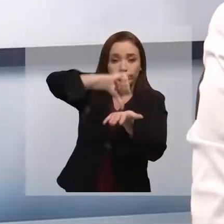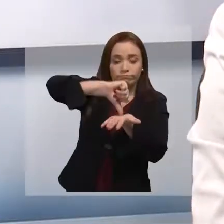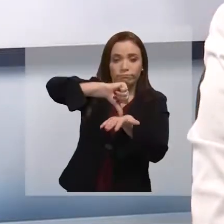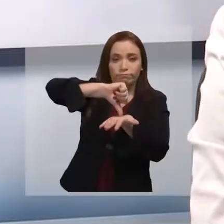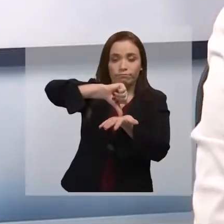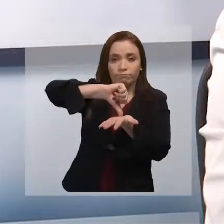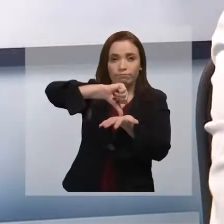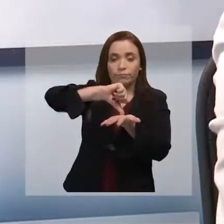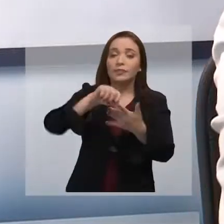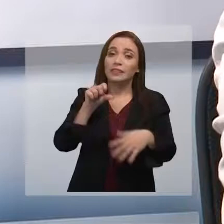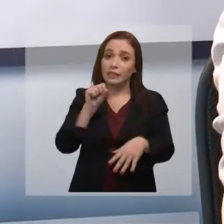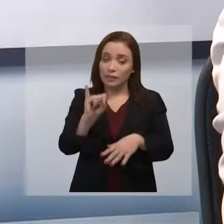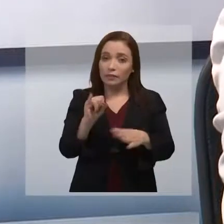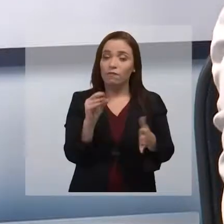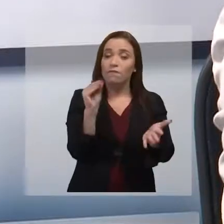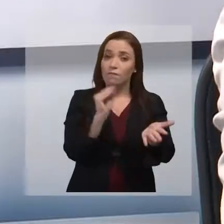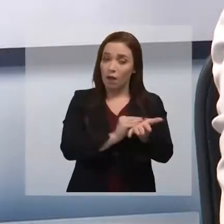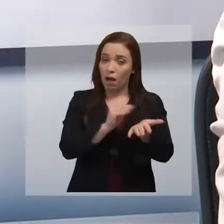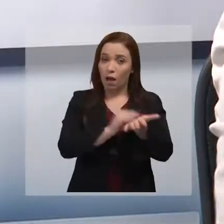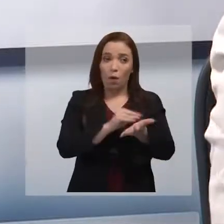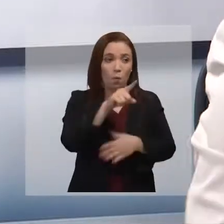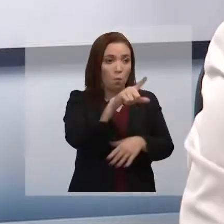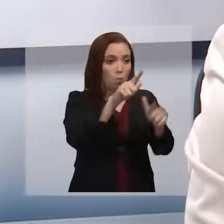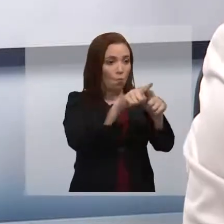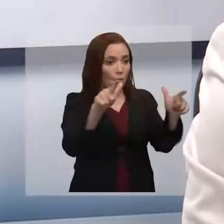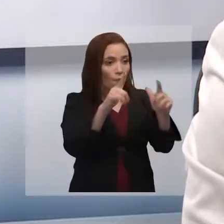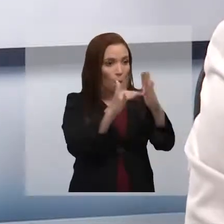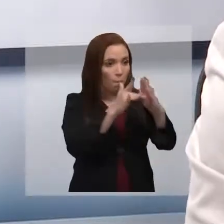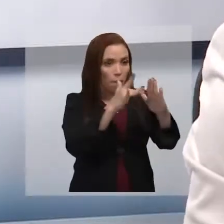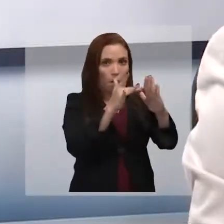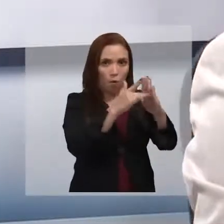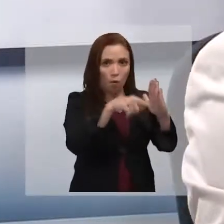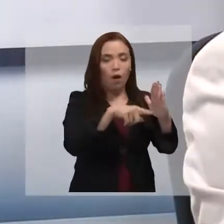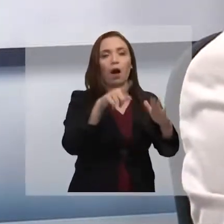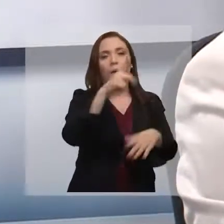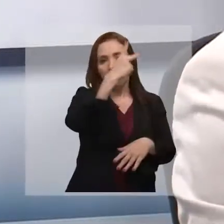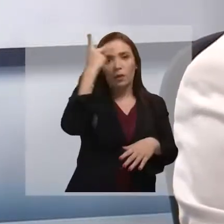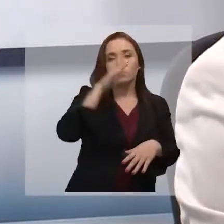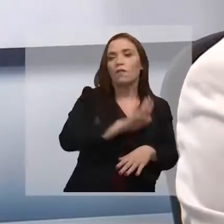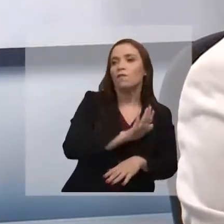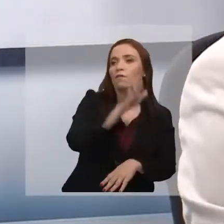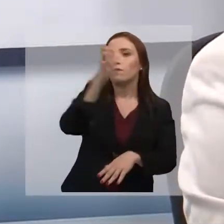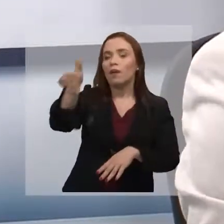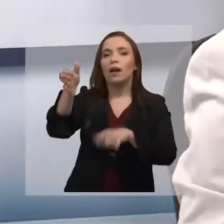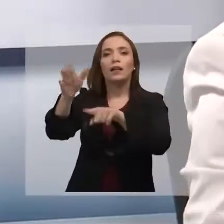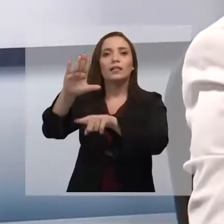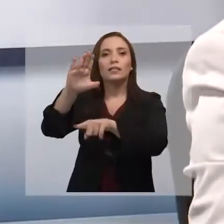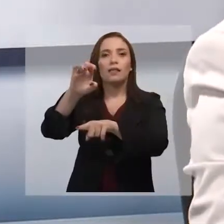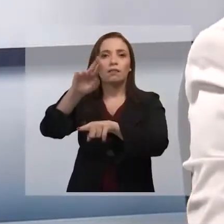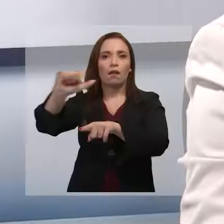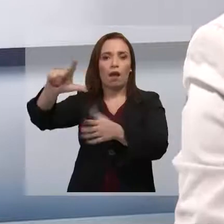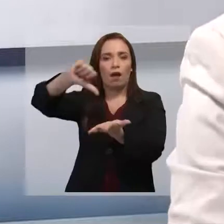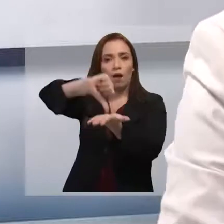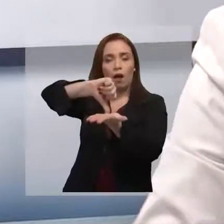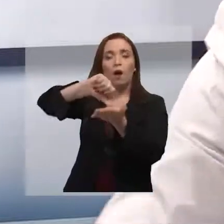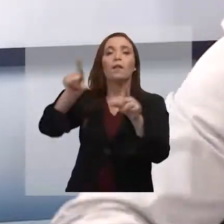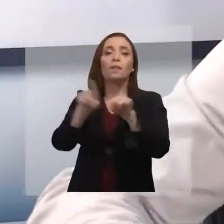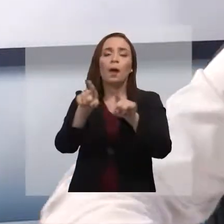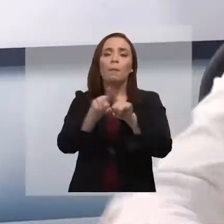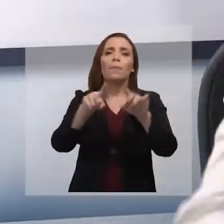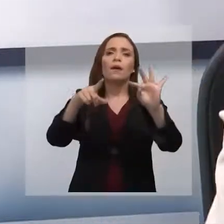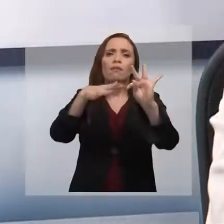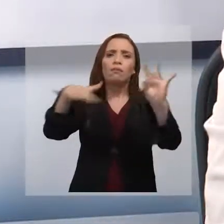aonde se faltar no posto, não falta na central, nos terminais, porque é de